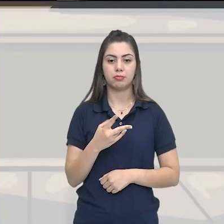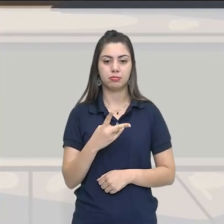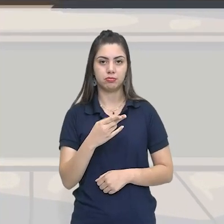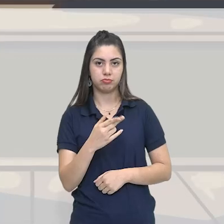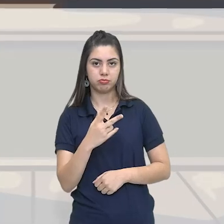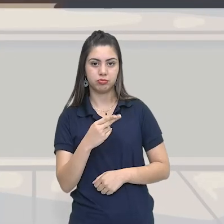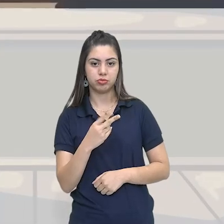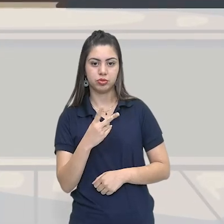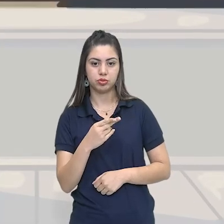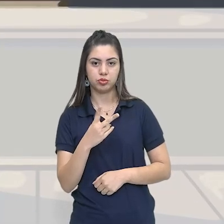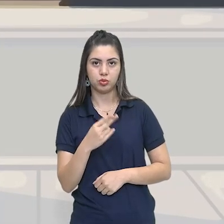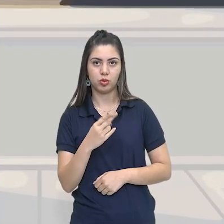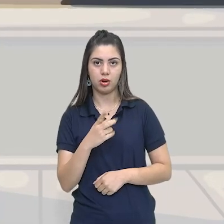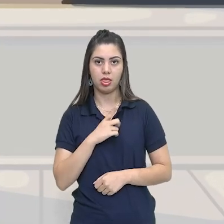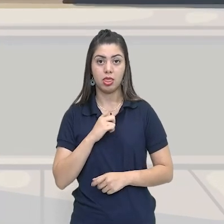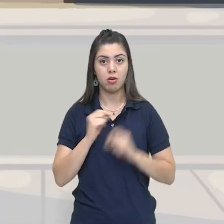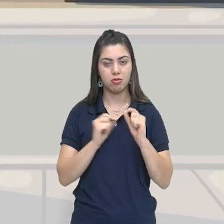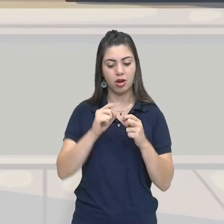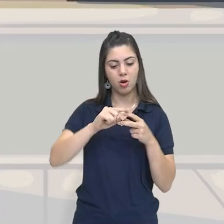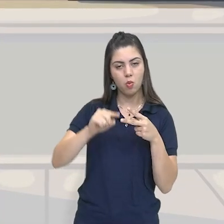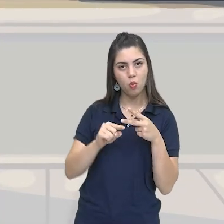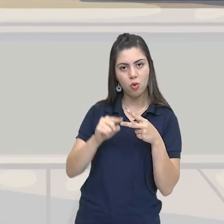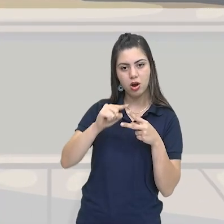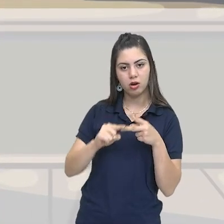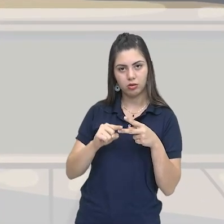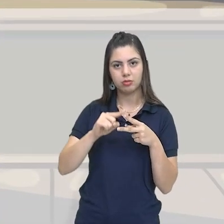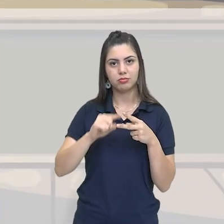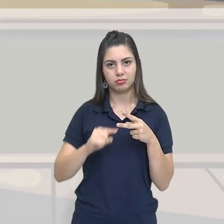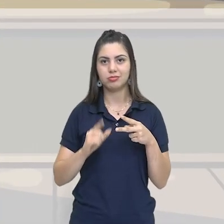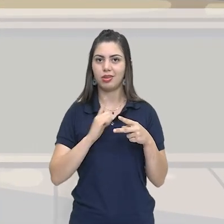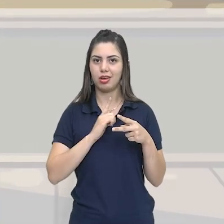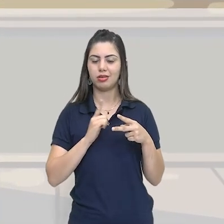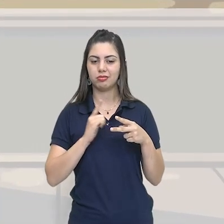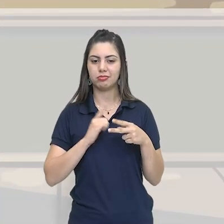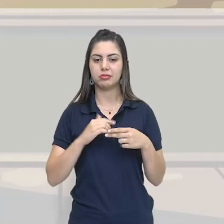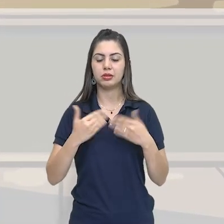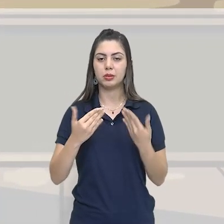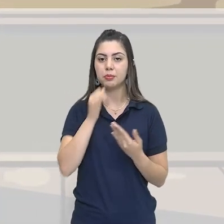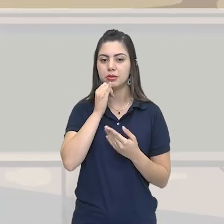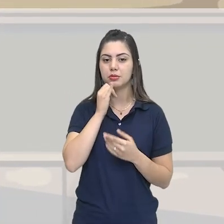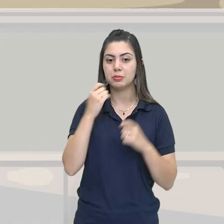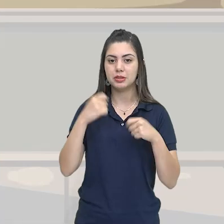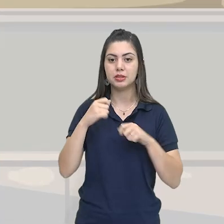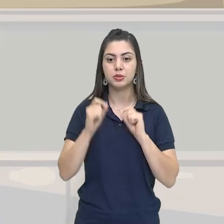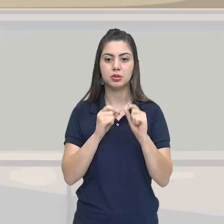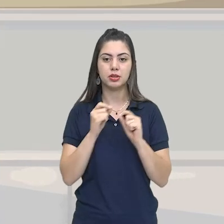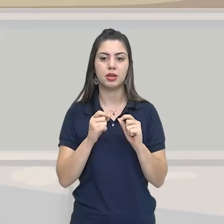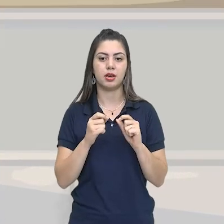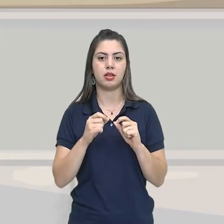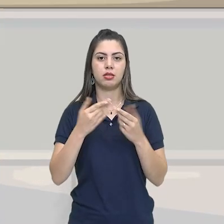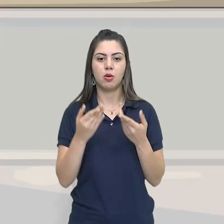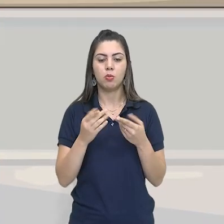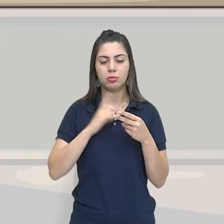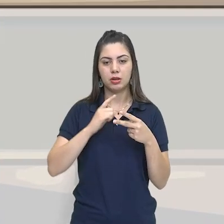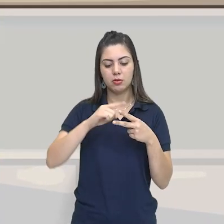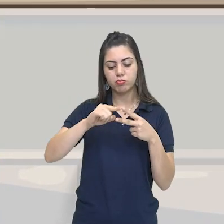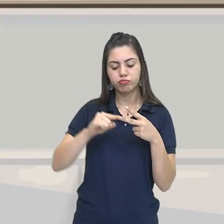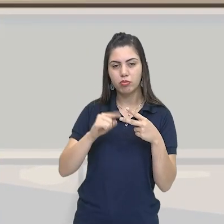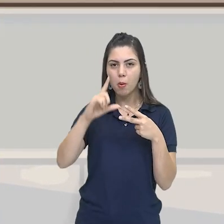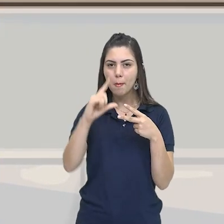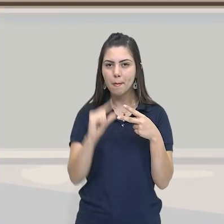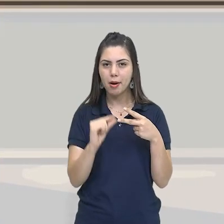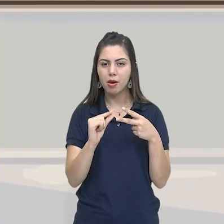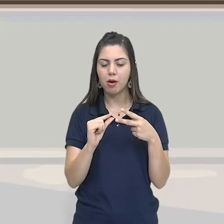de acordo com o uso que se deseja dar à ferramenta. Para cortes mais precisos, é necessário um ângulo